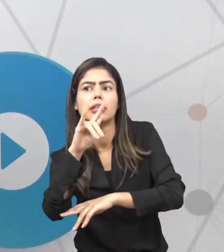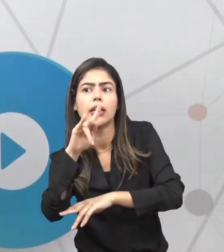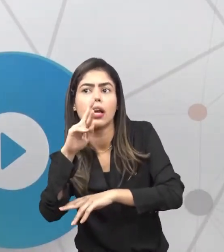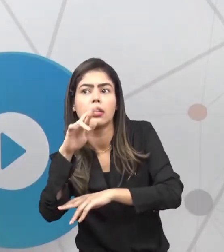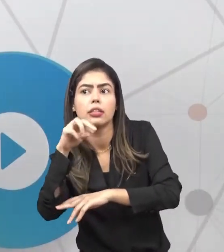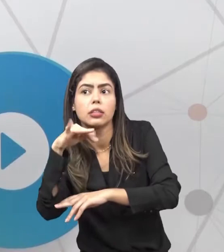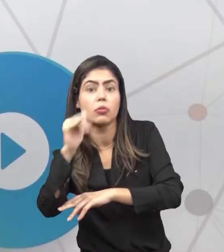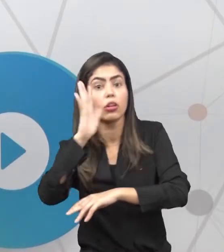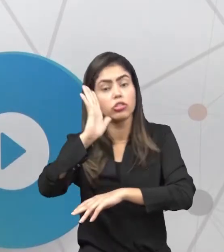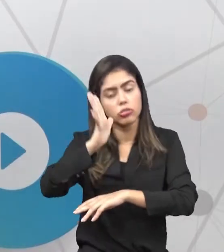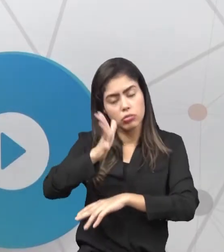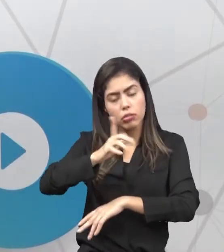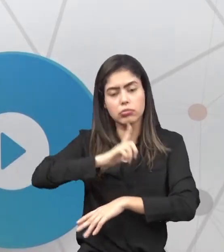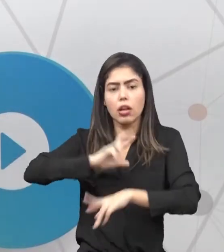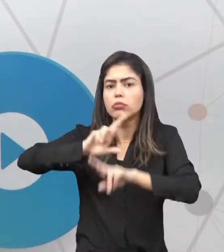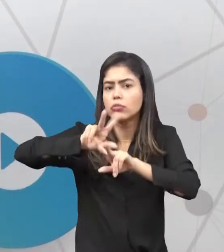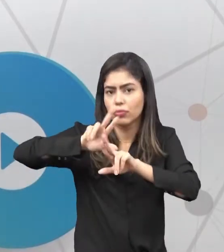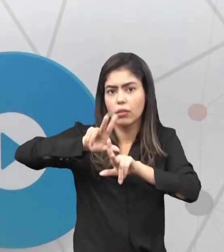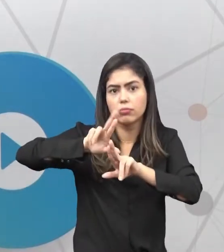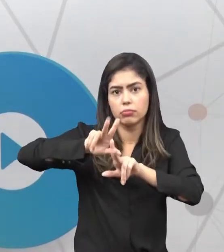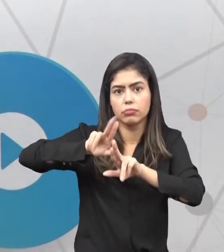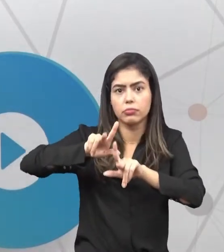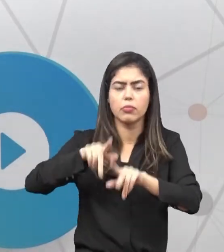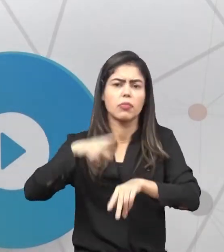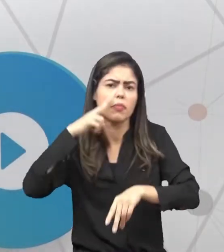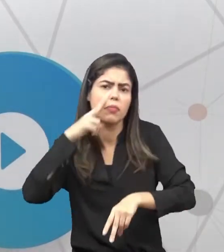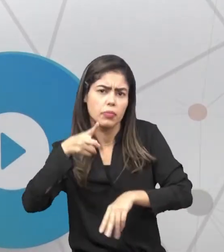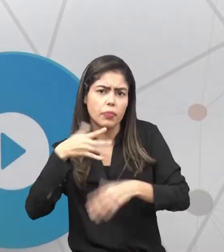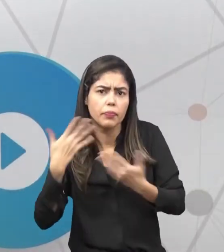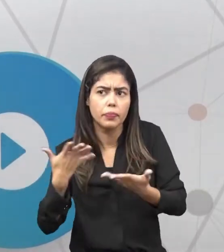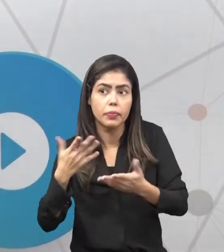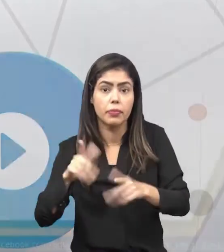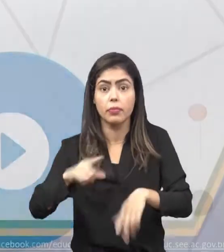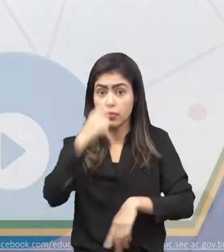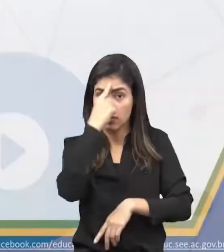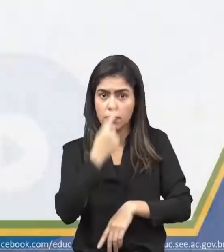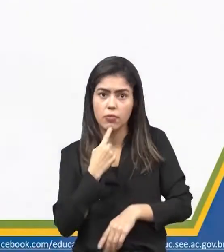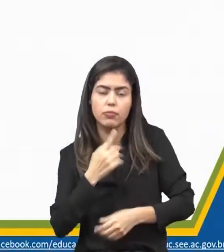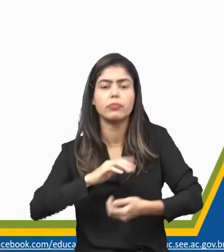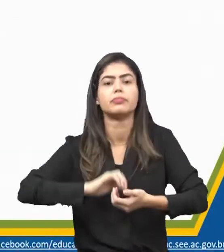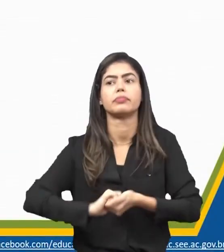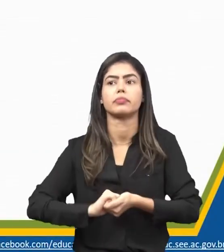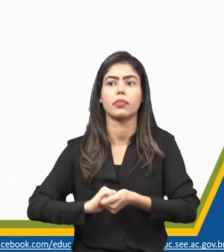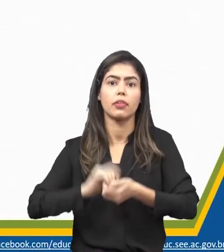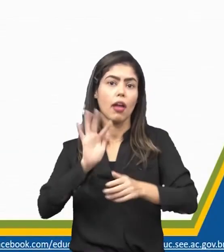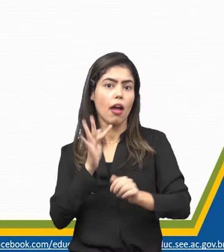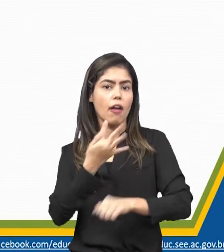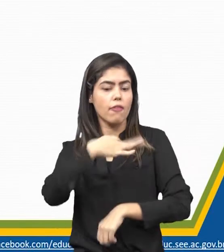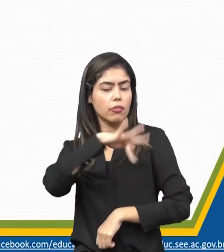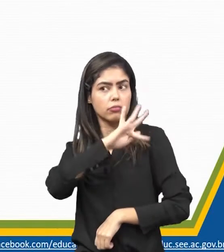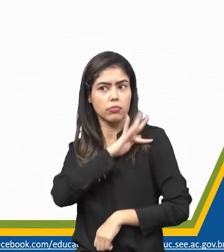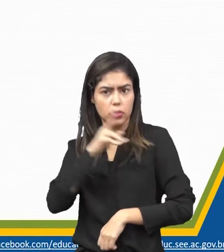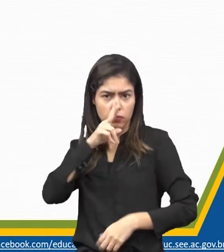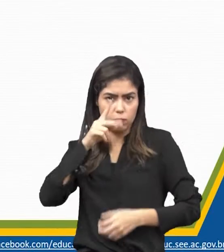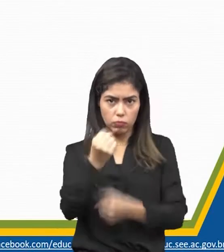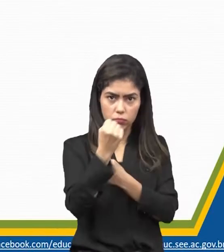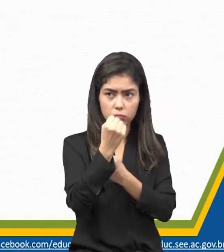autoritarismo já tem uma pequena diferença. Vejamos na tela. É a faculdade de